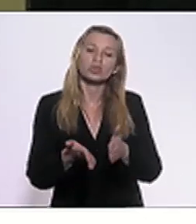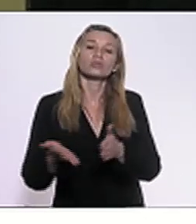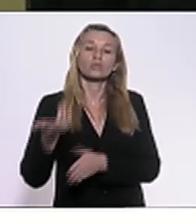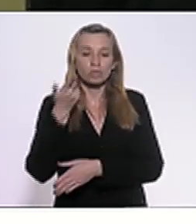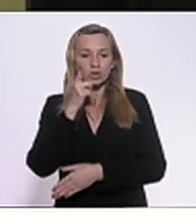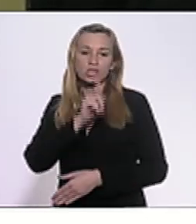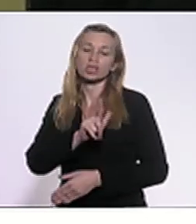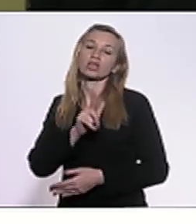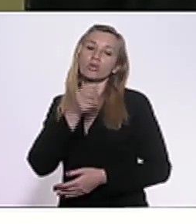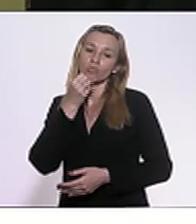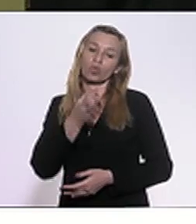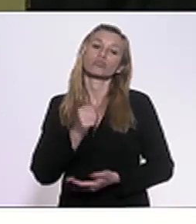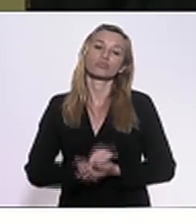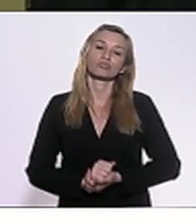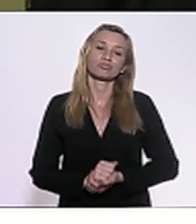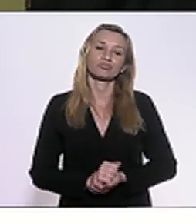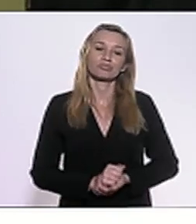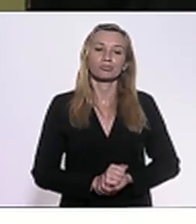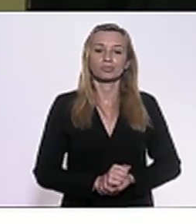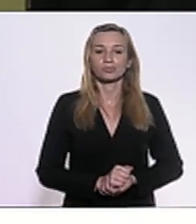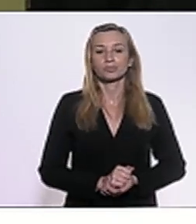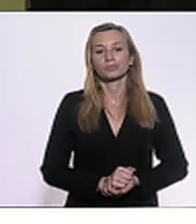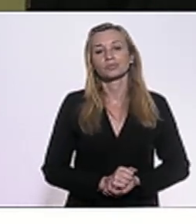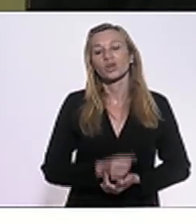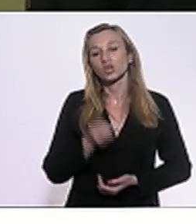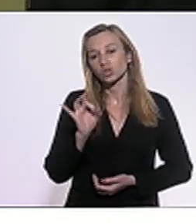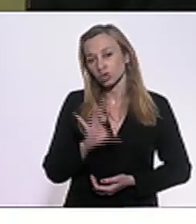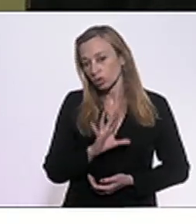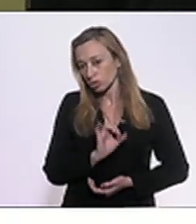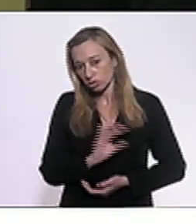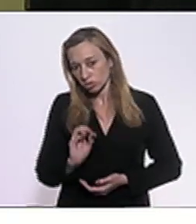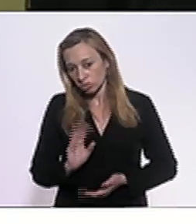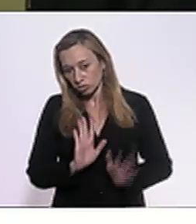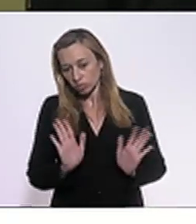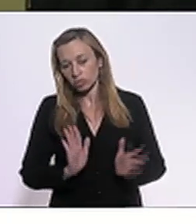acho que ali é um bom caminho. Okay. Acho que é só isso. Mais alguma?